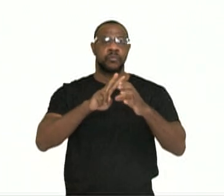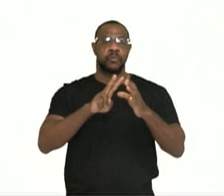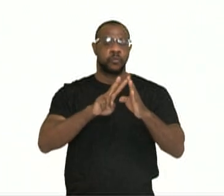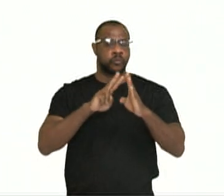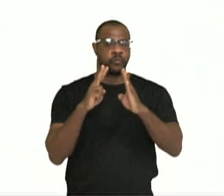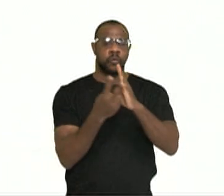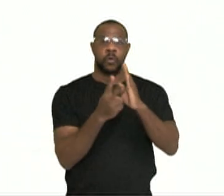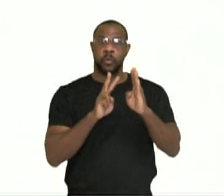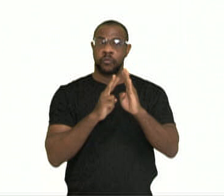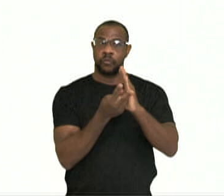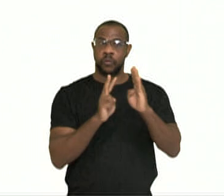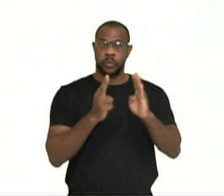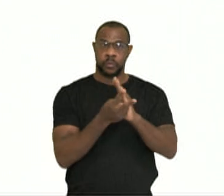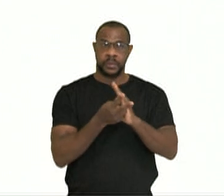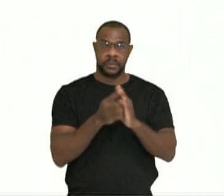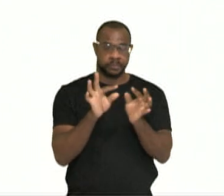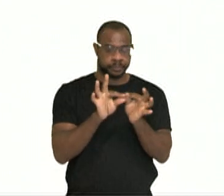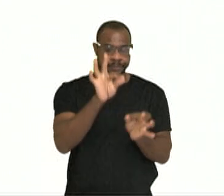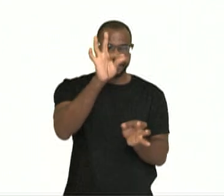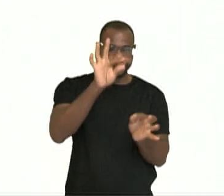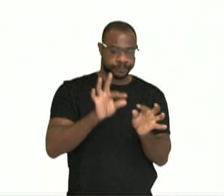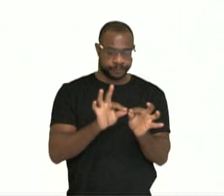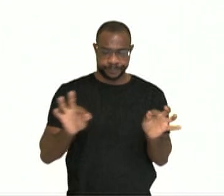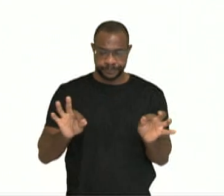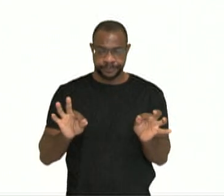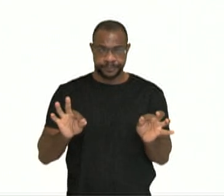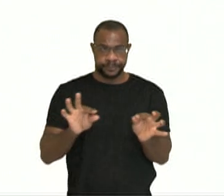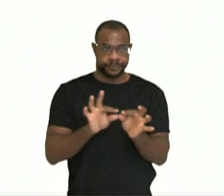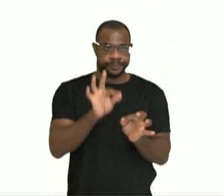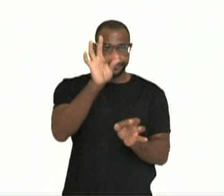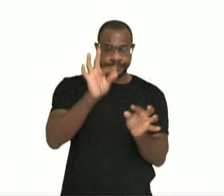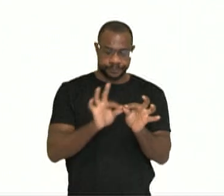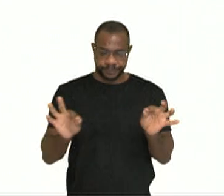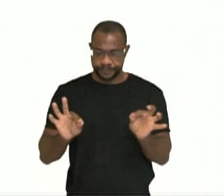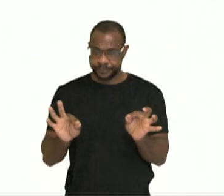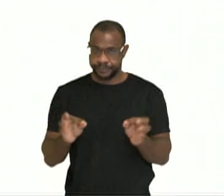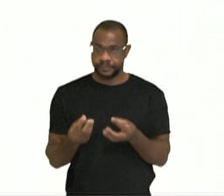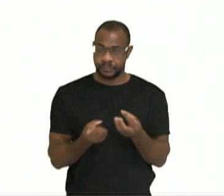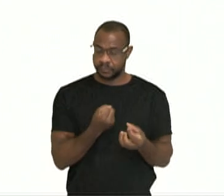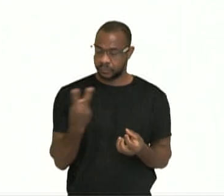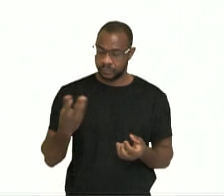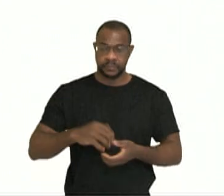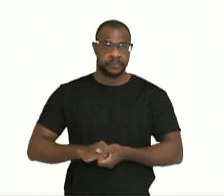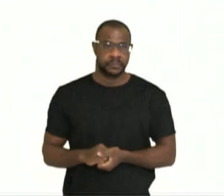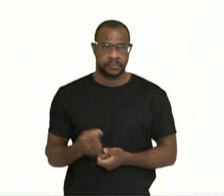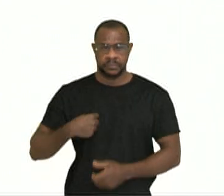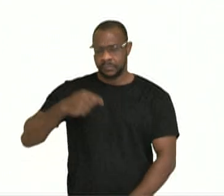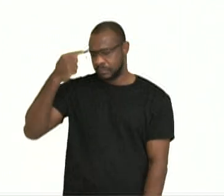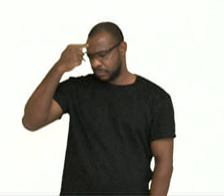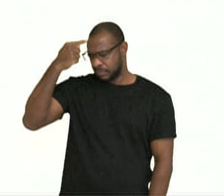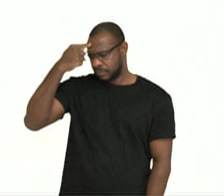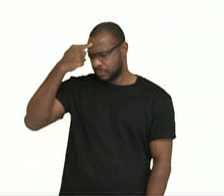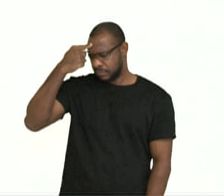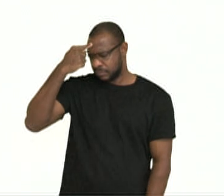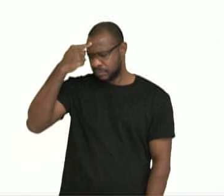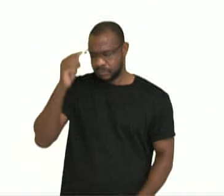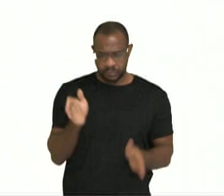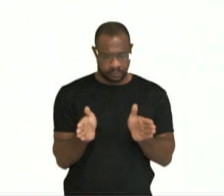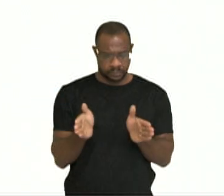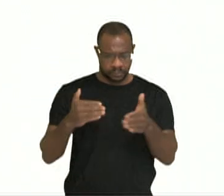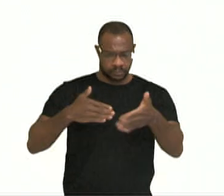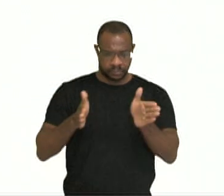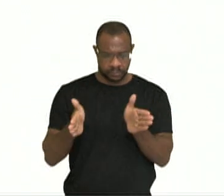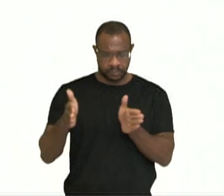pela altura. E a unidade padrão é em metros cúbicos. É claro que aqui eu estou pensando num cubo ou